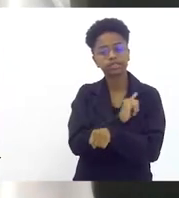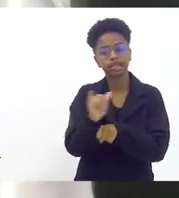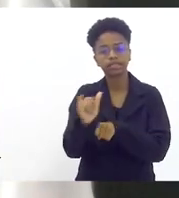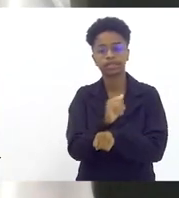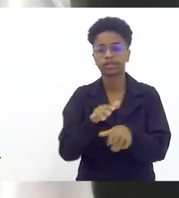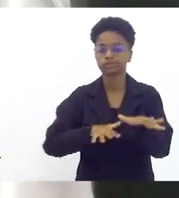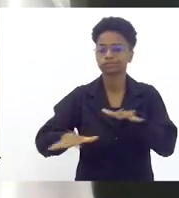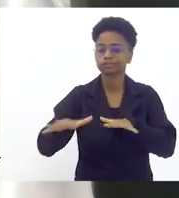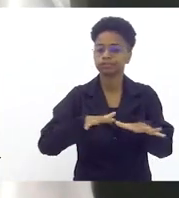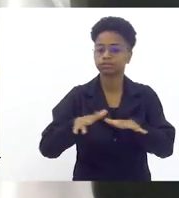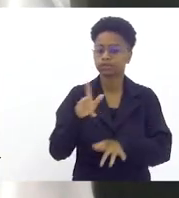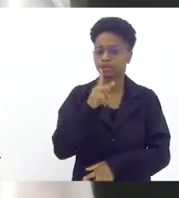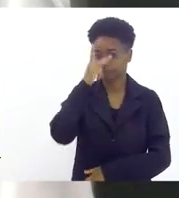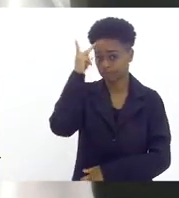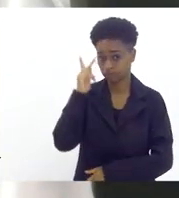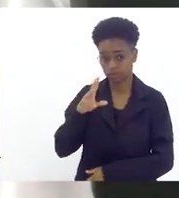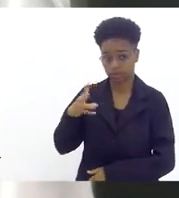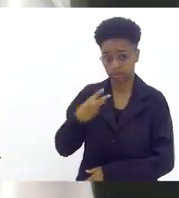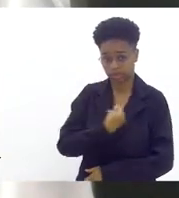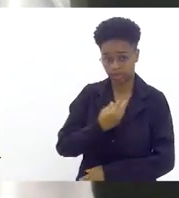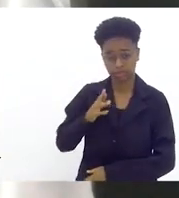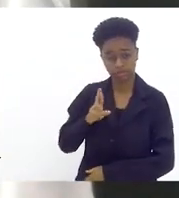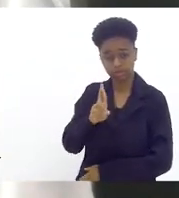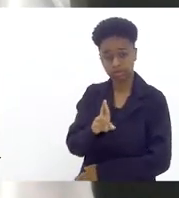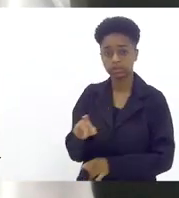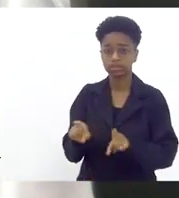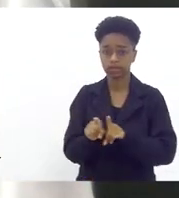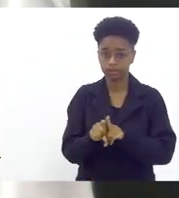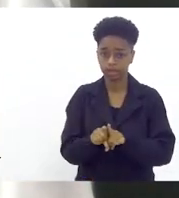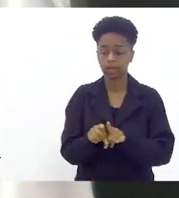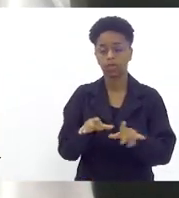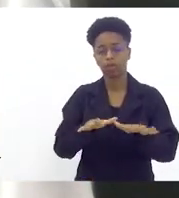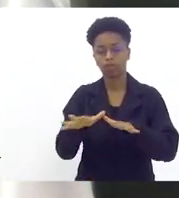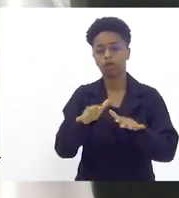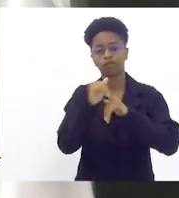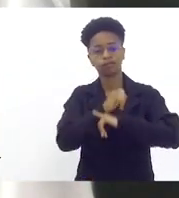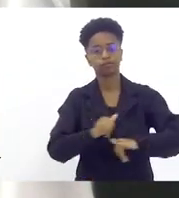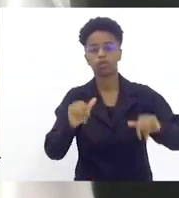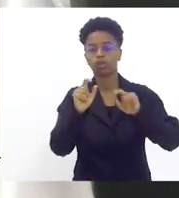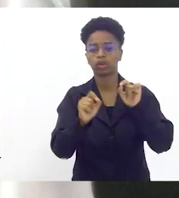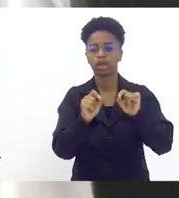o movimento de pessoas transexuais e travestis, que diz o movimento em alto e bom som